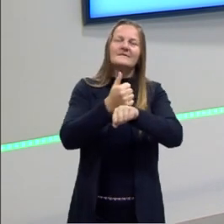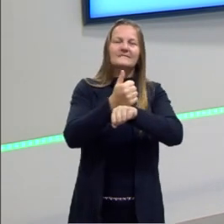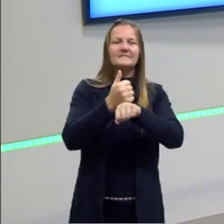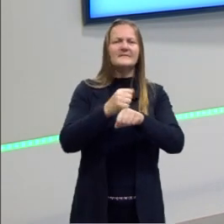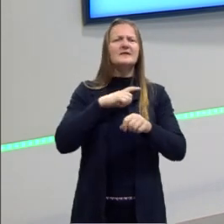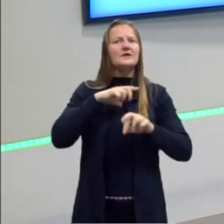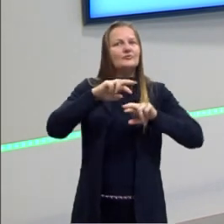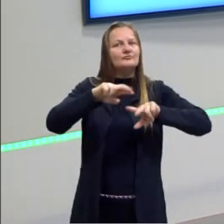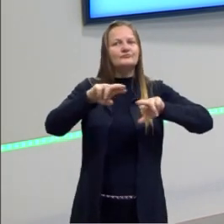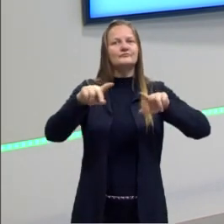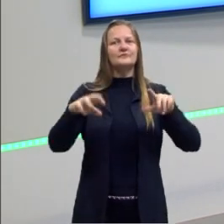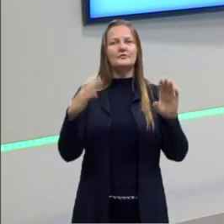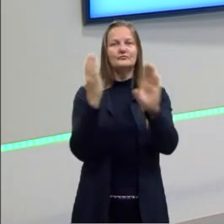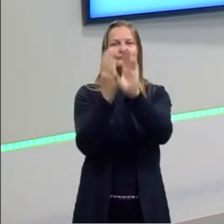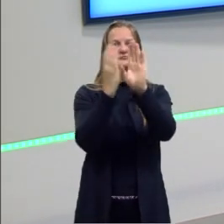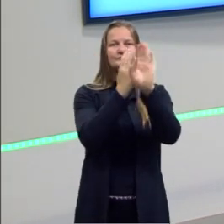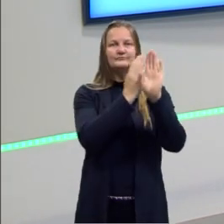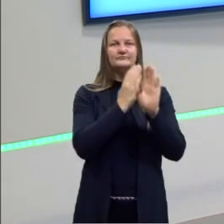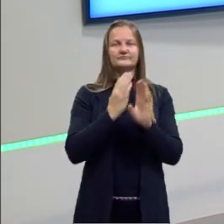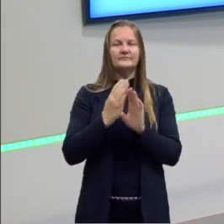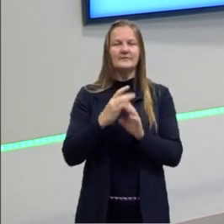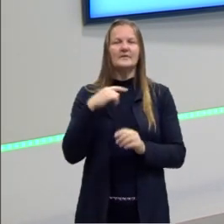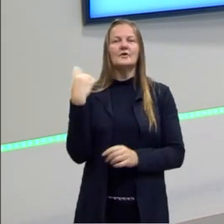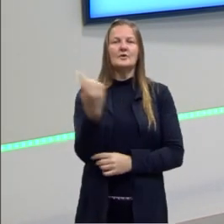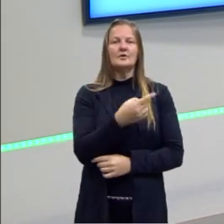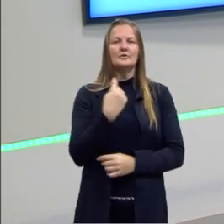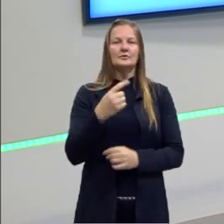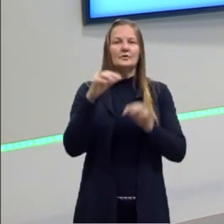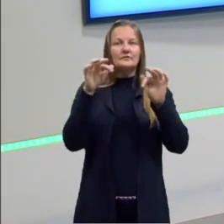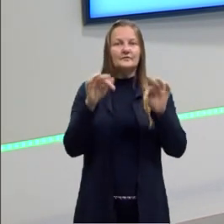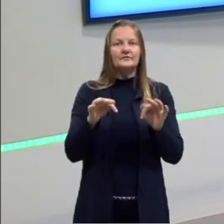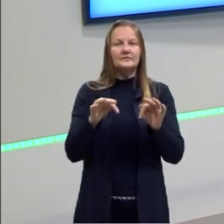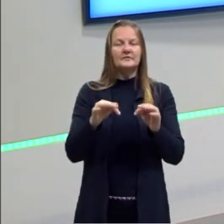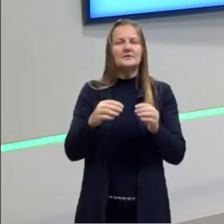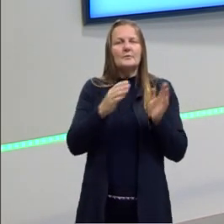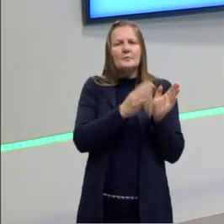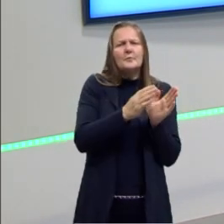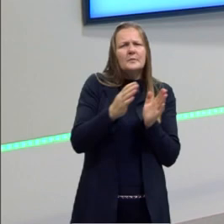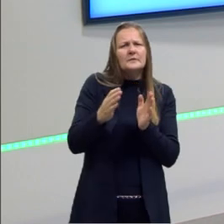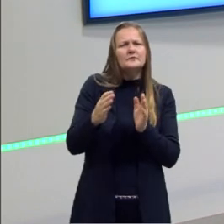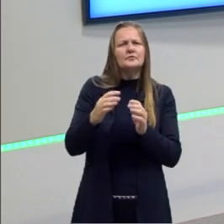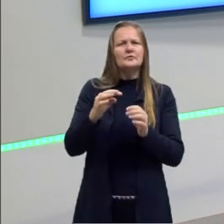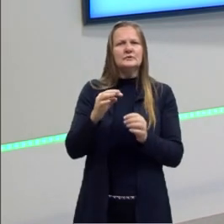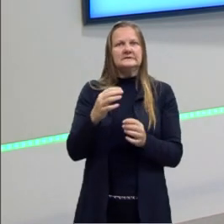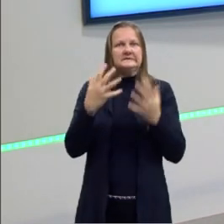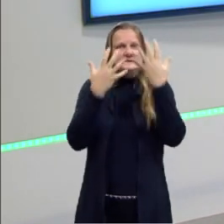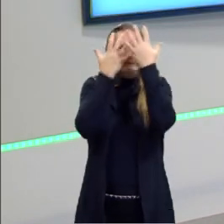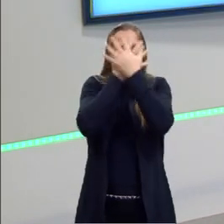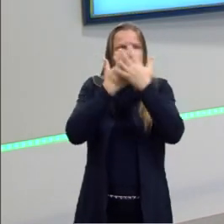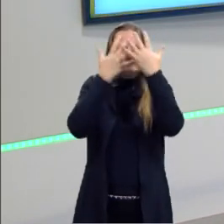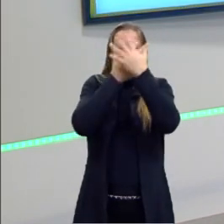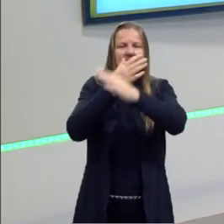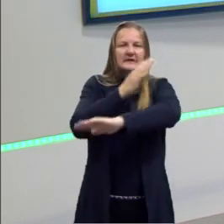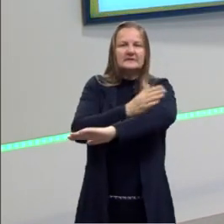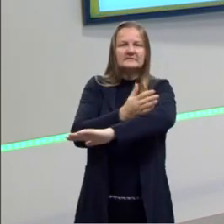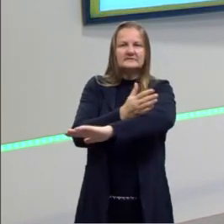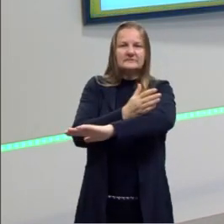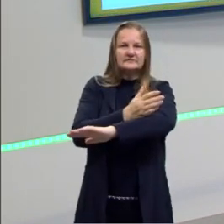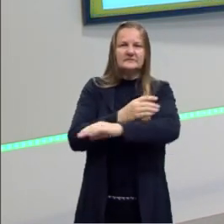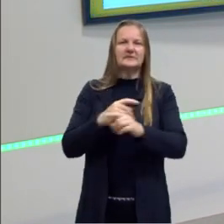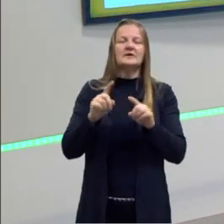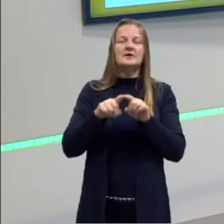uma série de descobertas né Nós saímos daquele período tenso Tenebroso da idade média